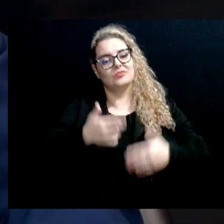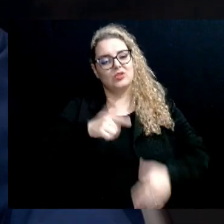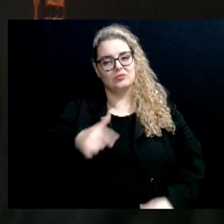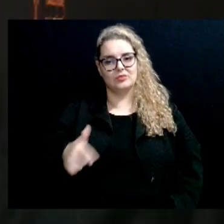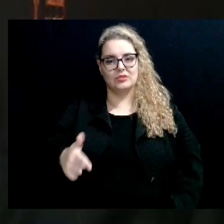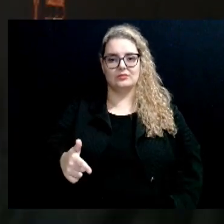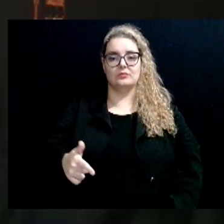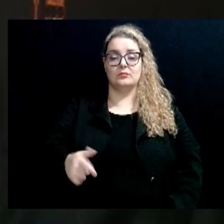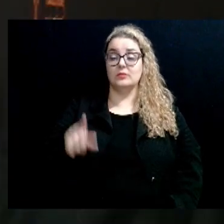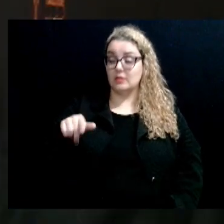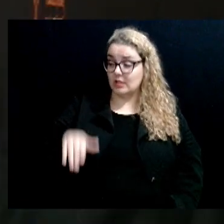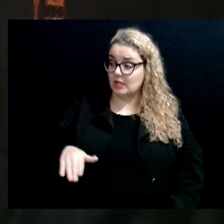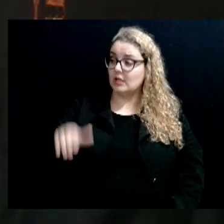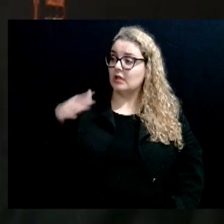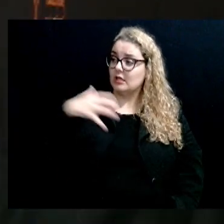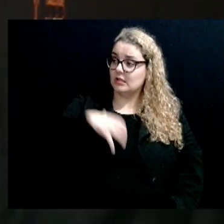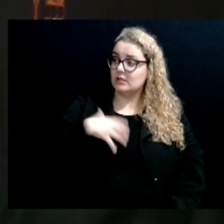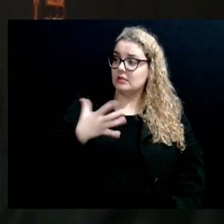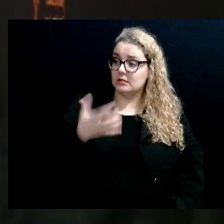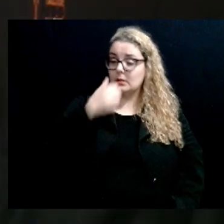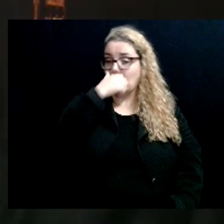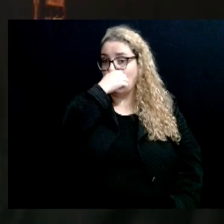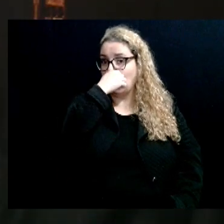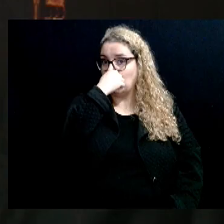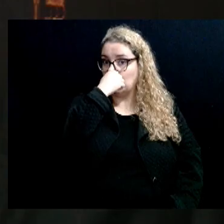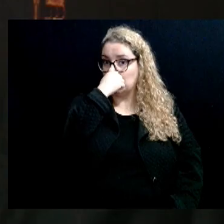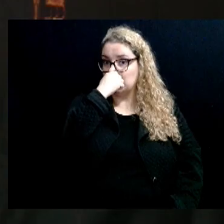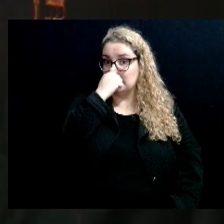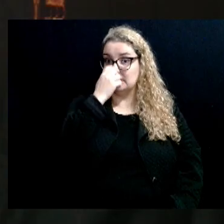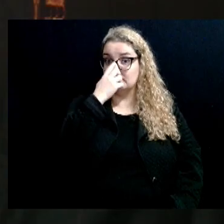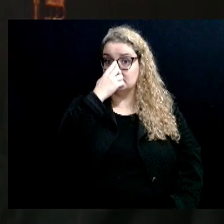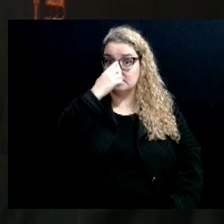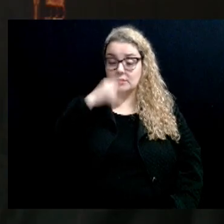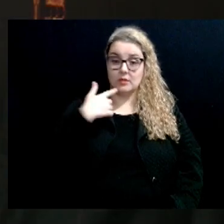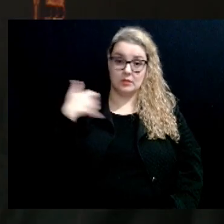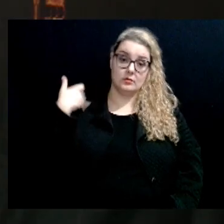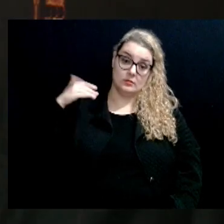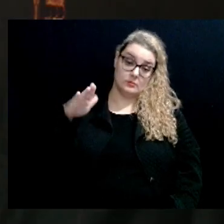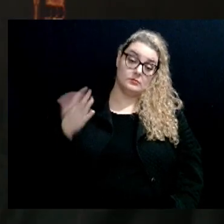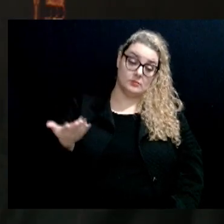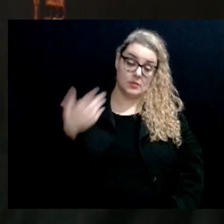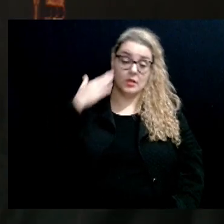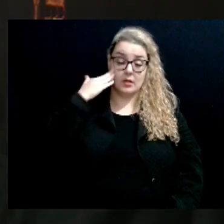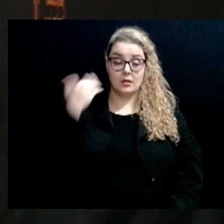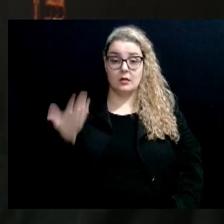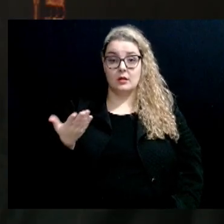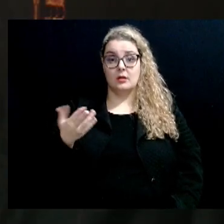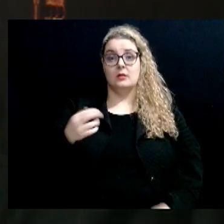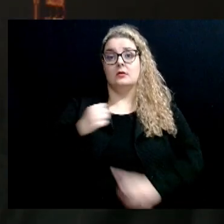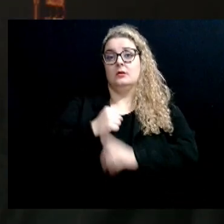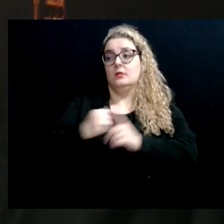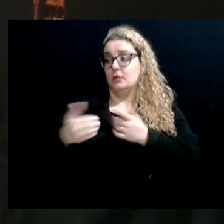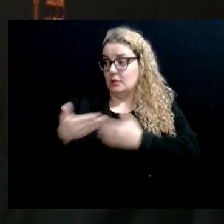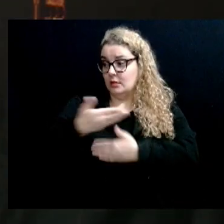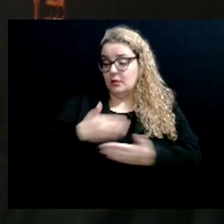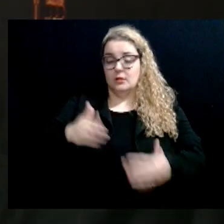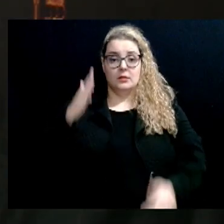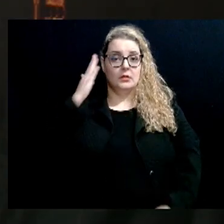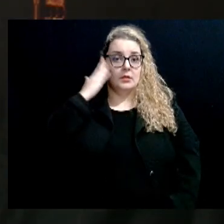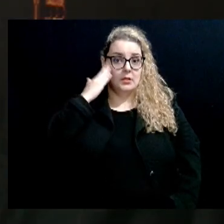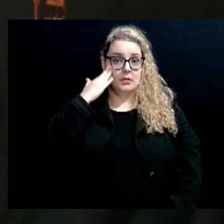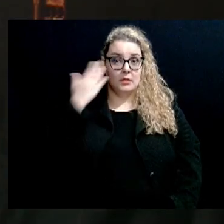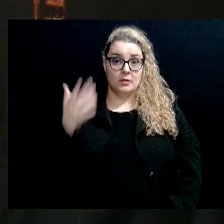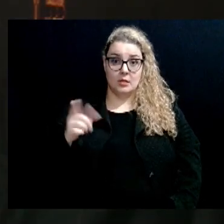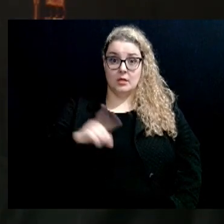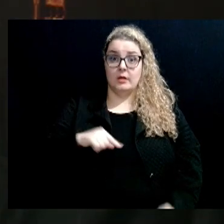cresce dessa forma, e aí a gente adulto, nós sabemos que nós temos que socializar, nós sabemos que nós temos que